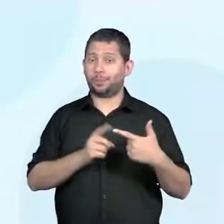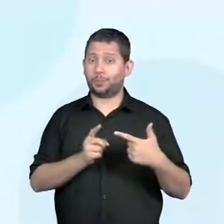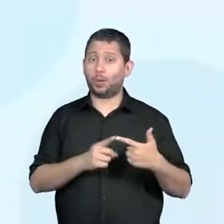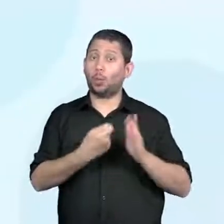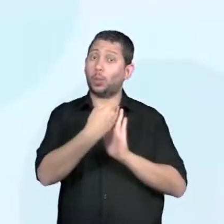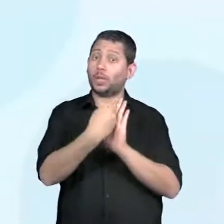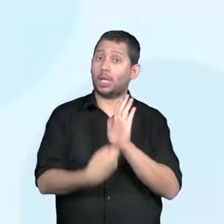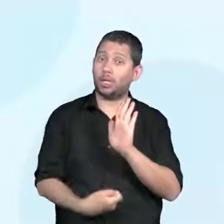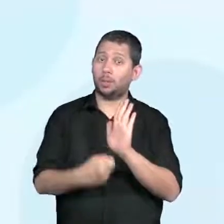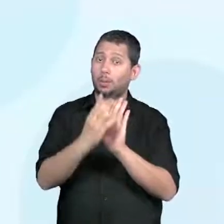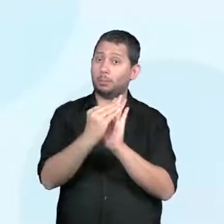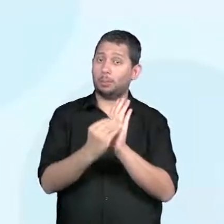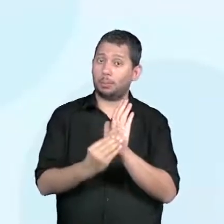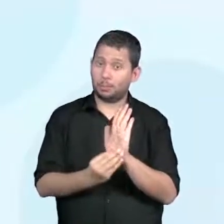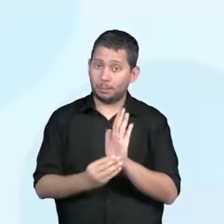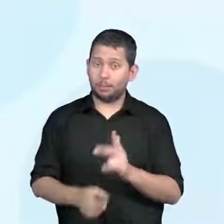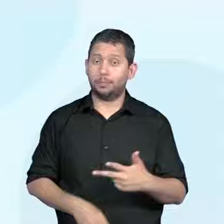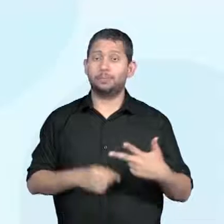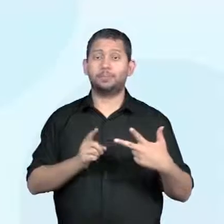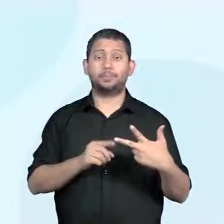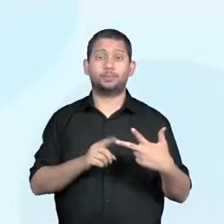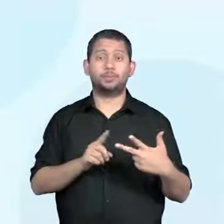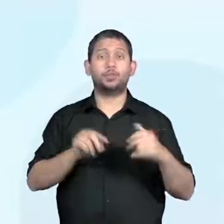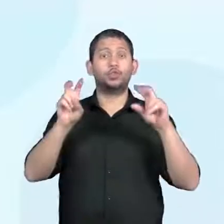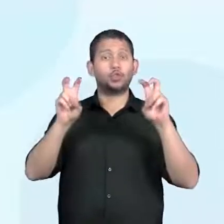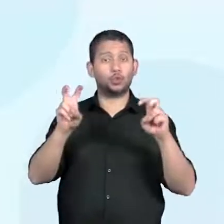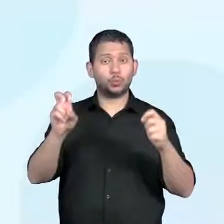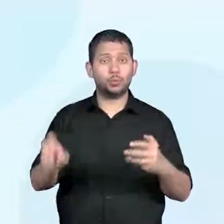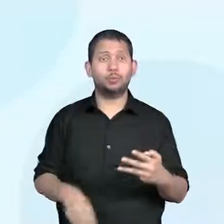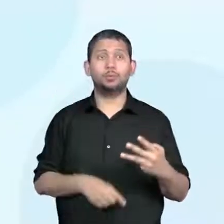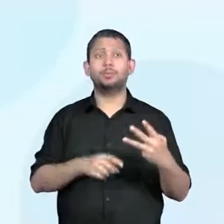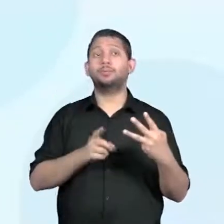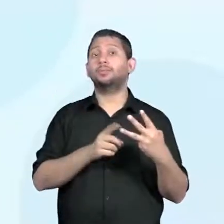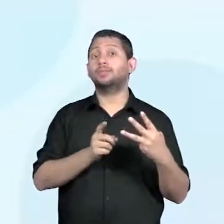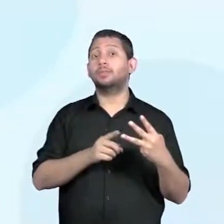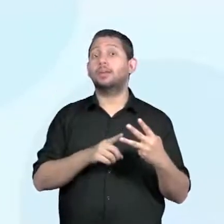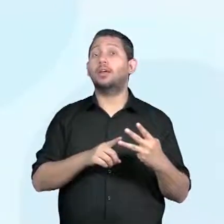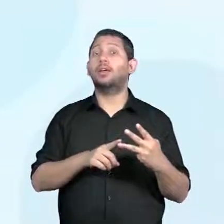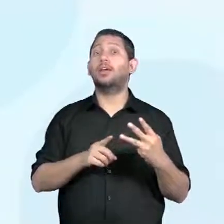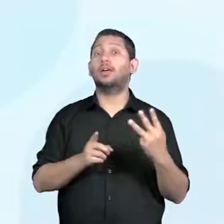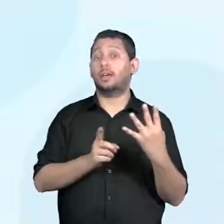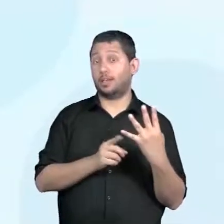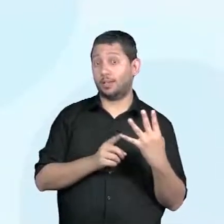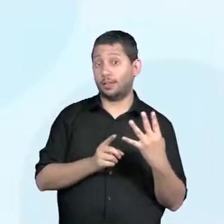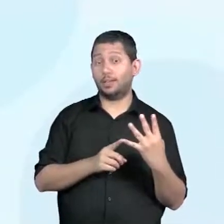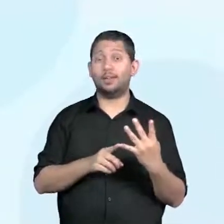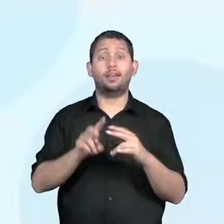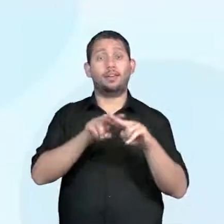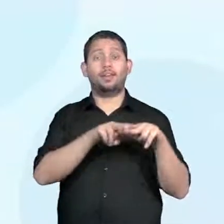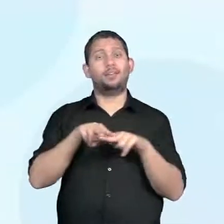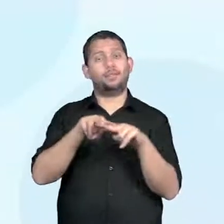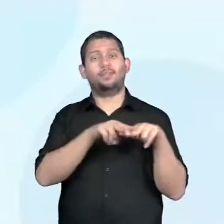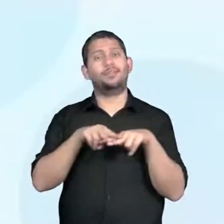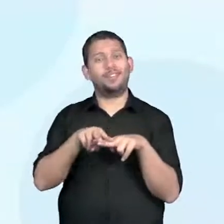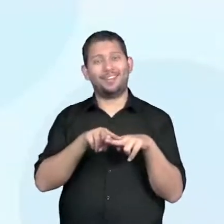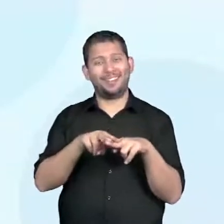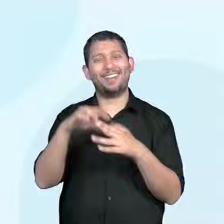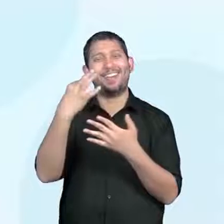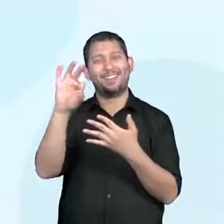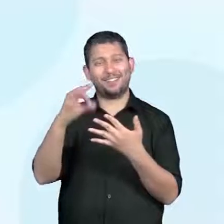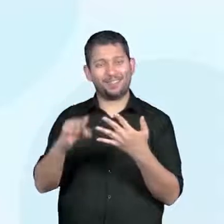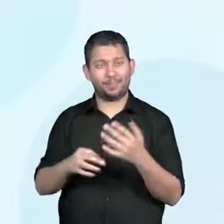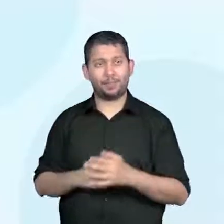roteiro, colocar um título e revisar. Acho que o roteiro seria quais perguntas eu